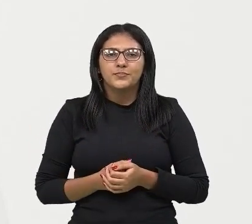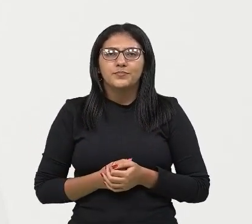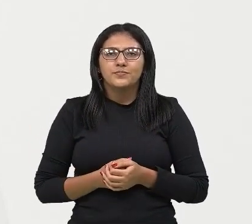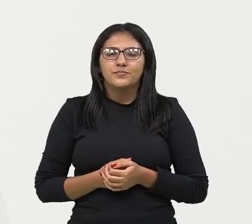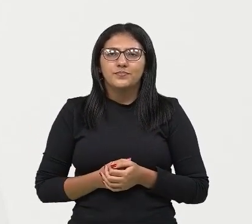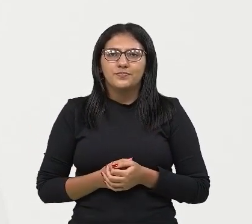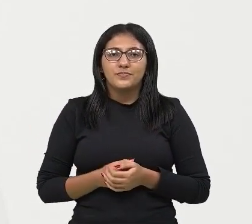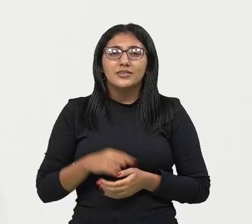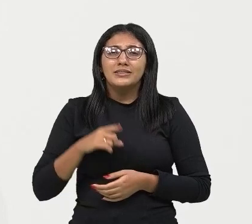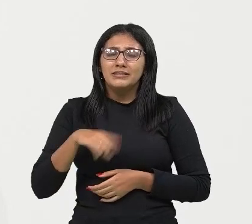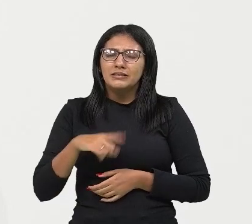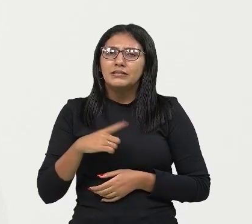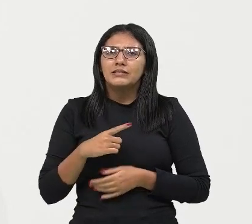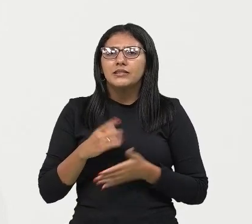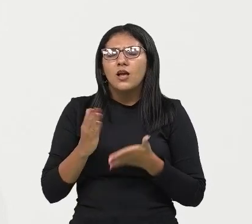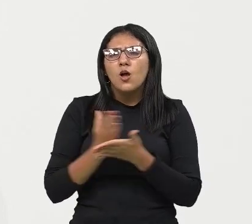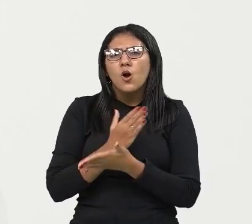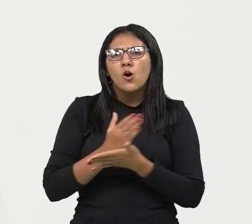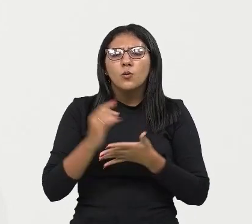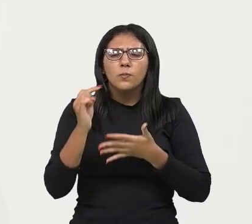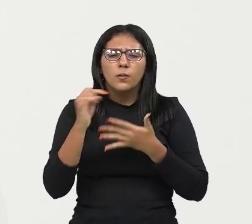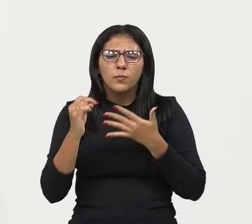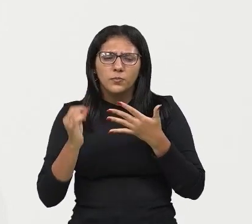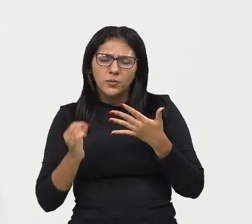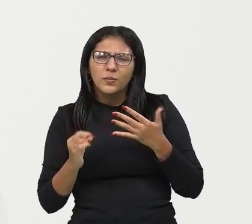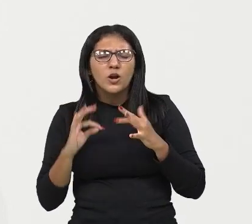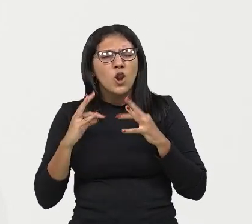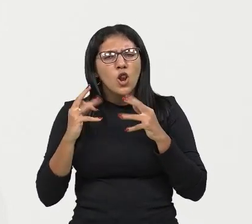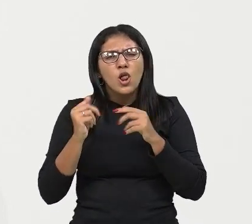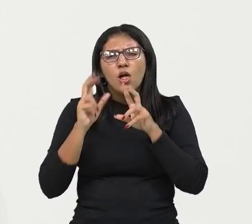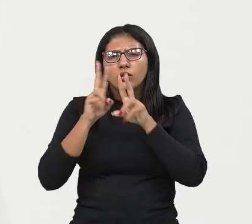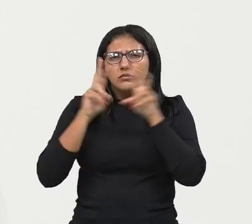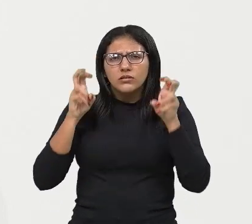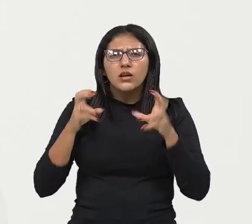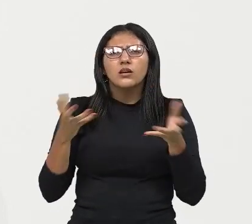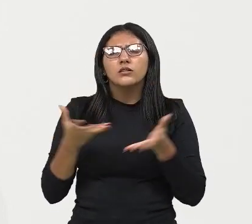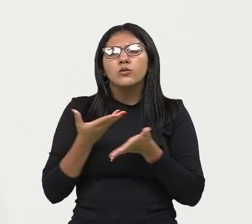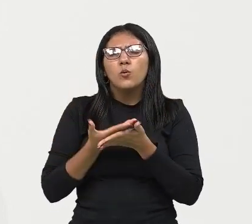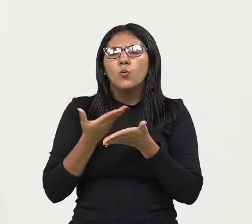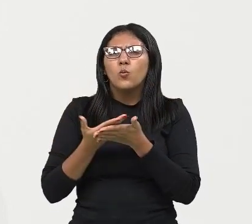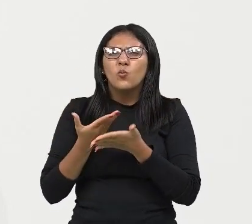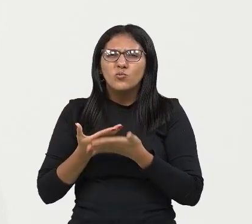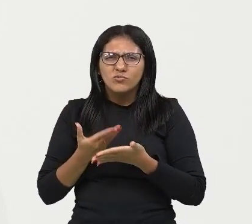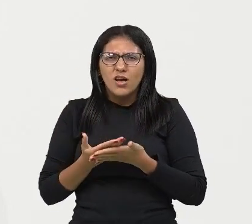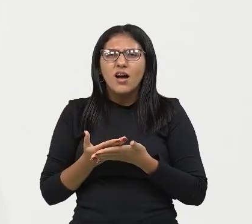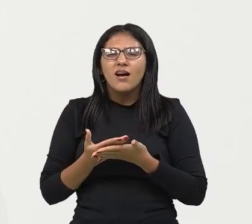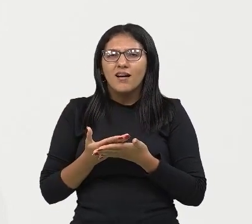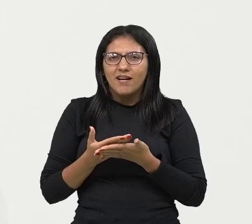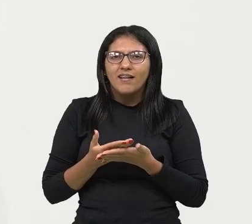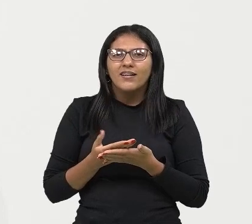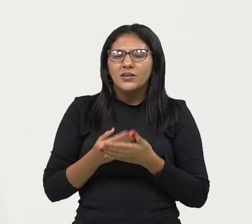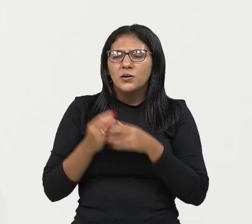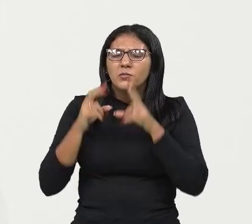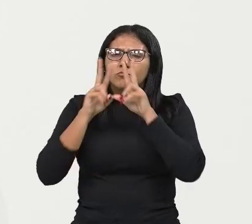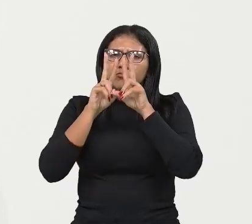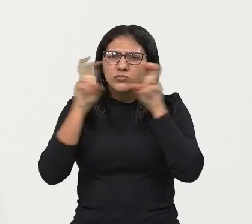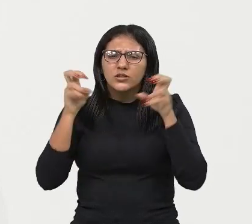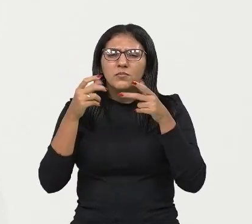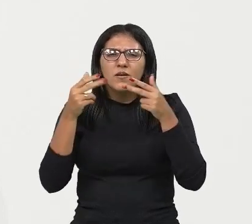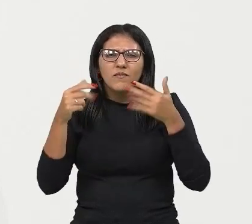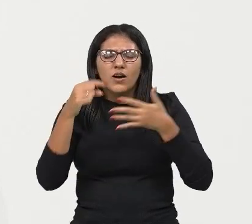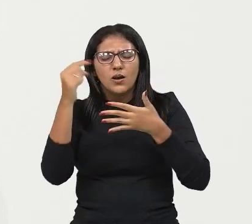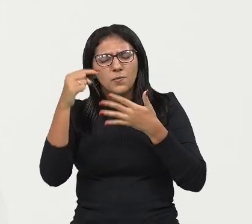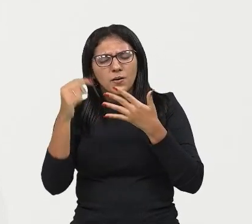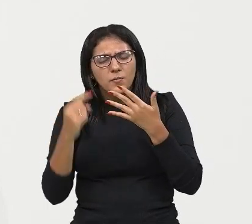aí algumas partes do que nós estudamos, né, na nossa unidade 2, em que verificamos aí